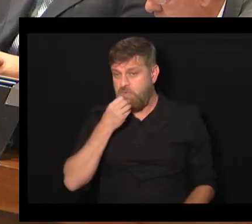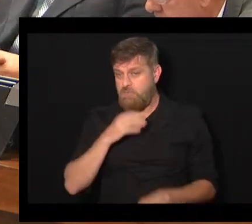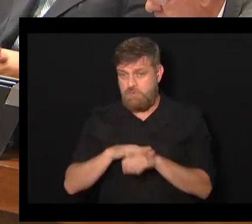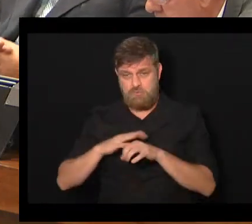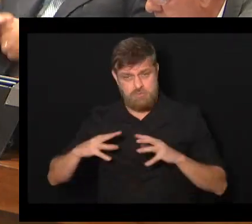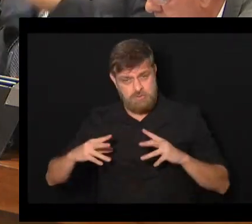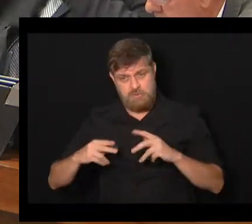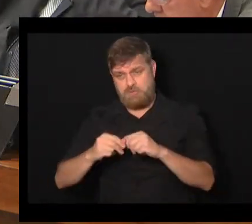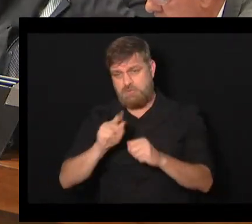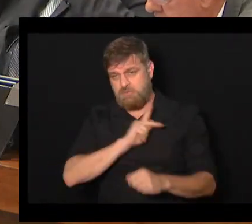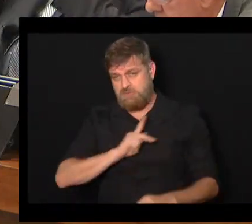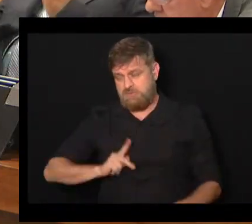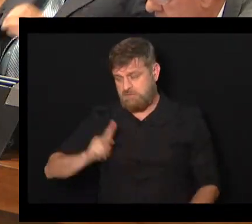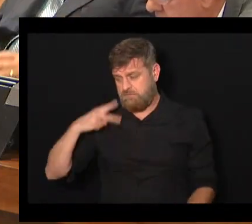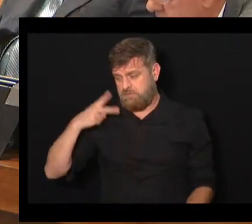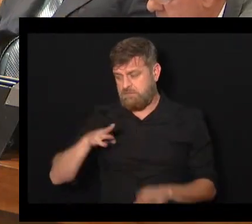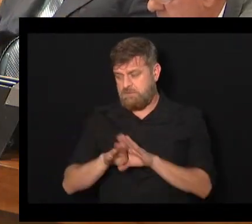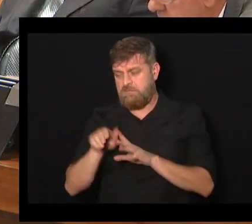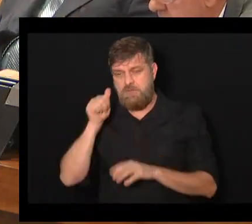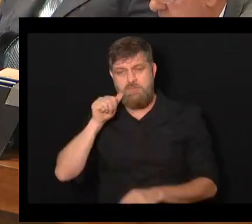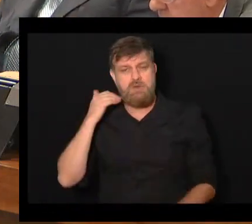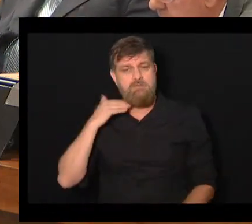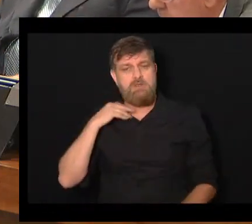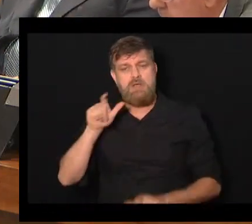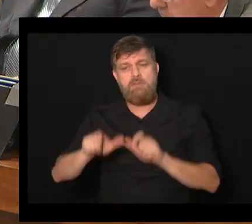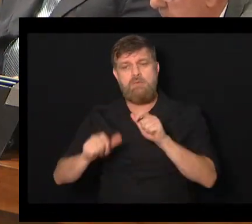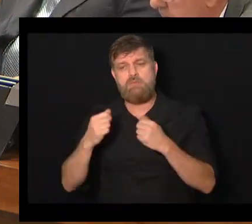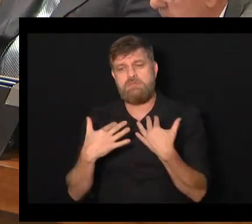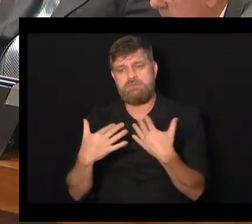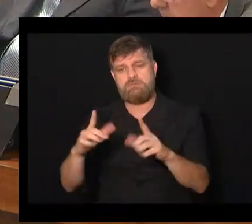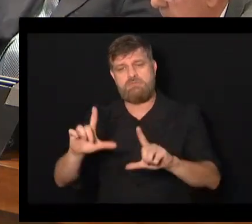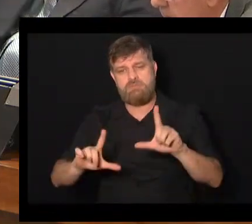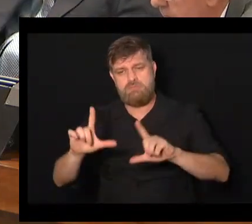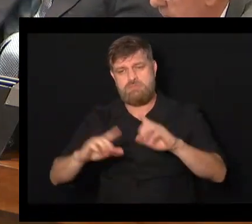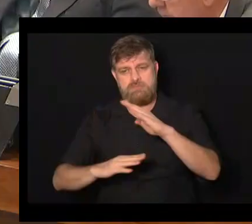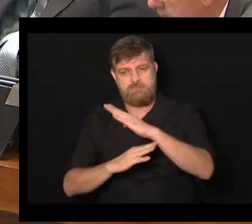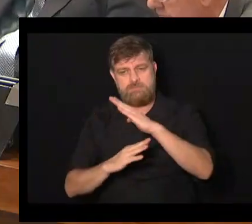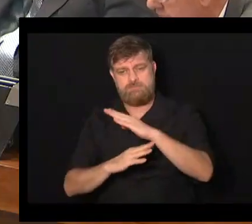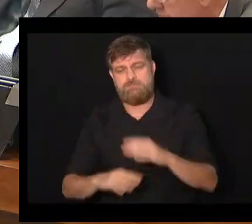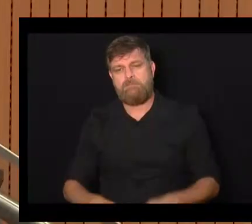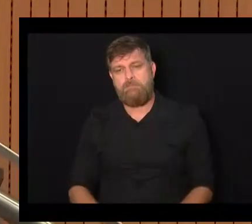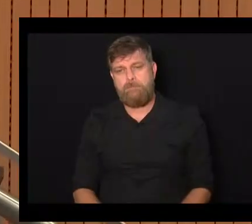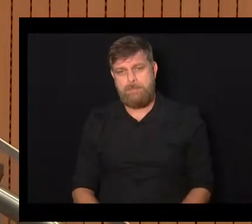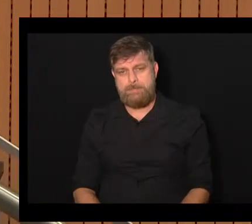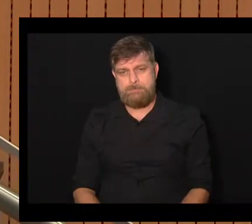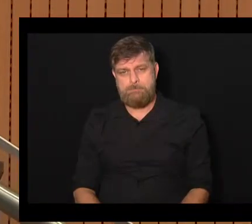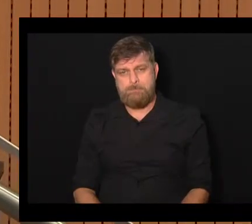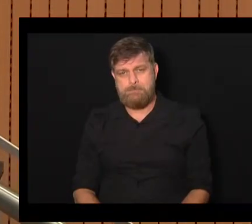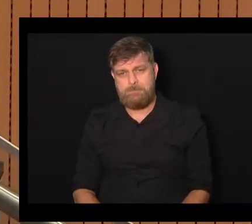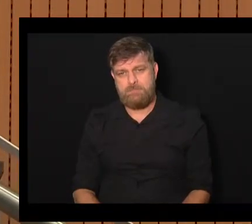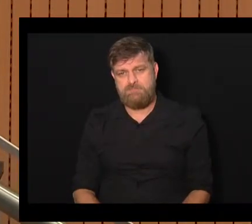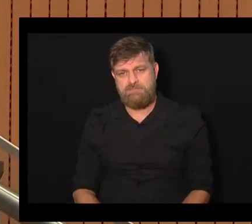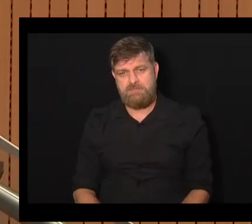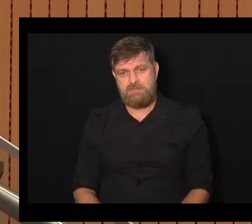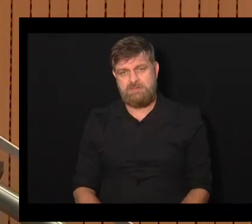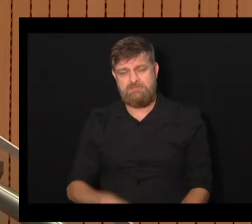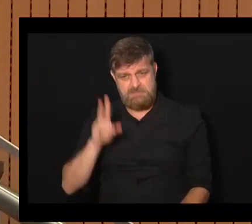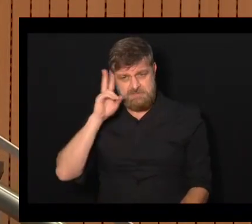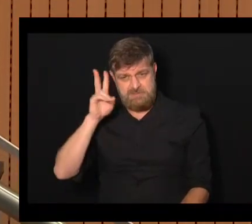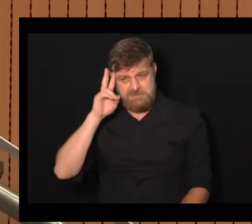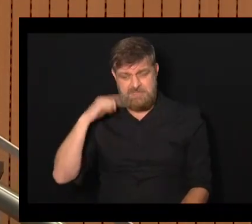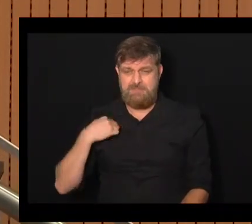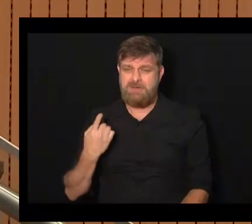senhor presidente, vereadores, vereadora, a toda a população que nos assiste aqui em plenário e pela TV Câmara. Bom, se os senhores se recordam,